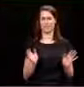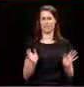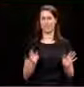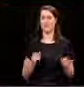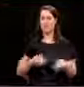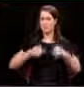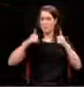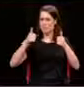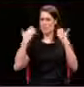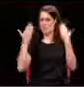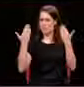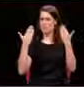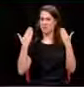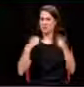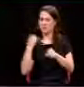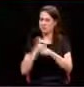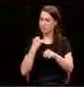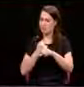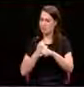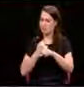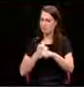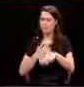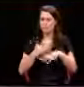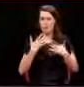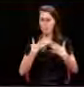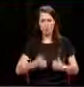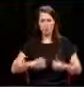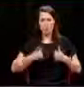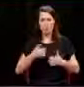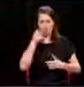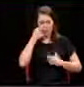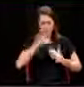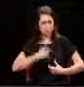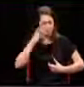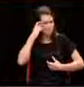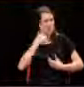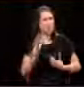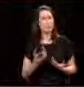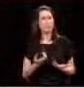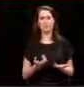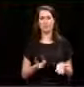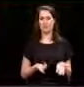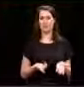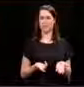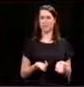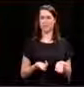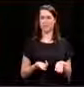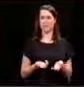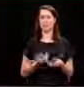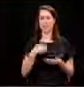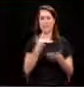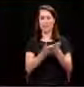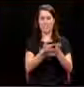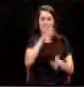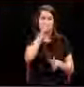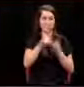tão nobre, tão humano, que vão prestar ao nosso povo, ao nosso público,